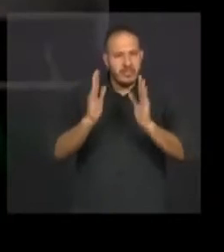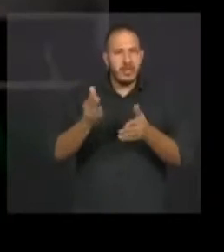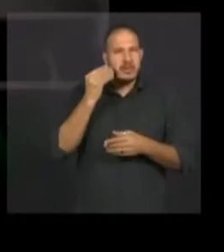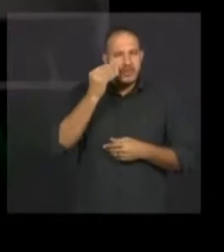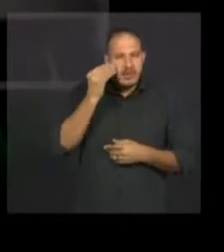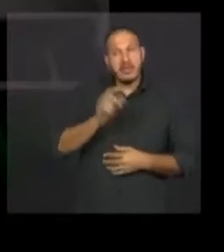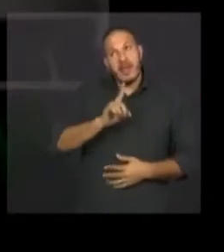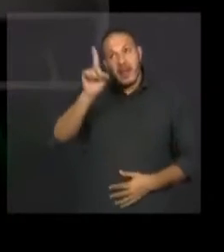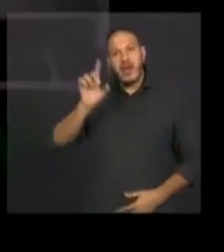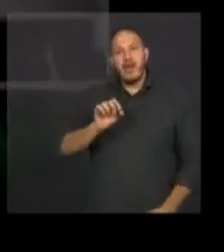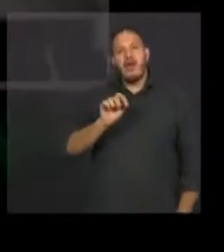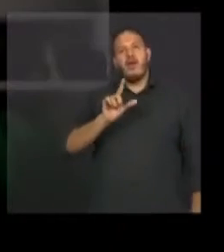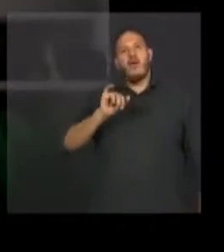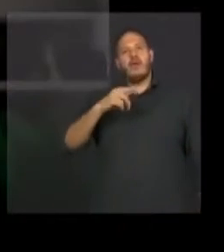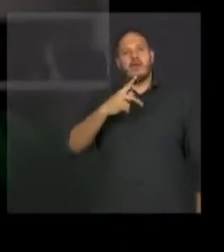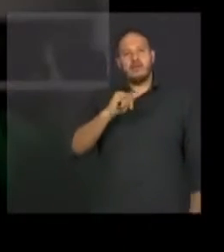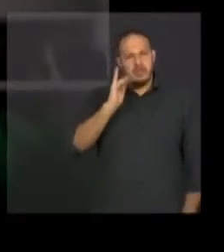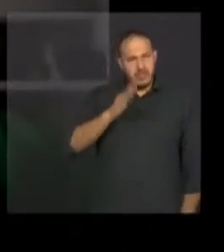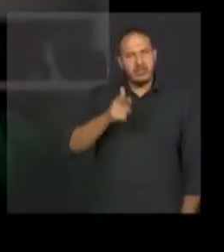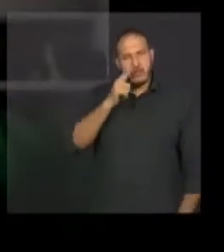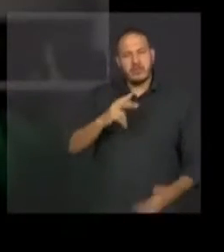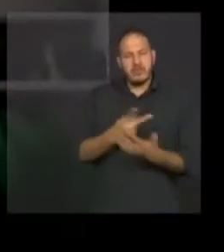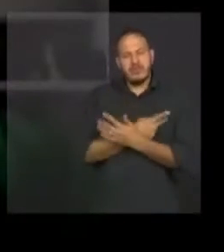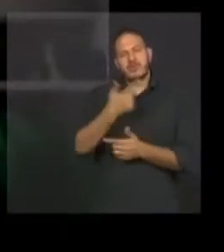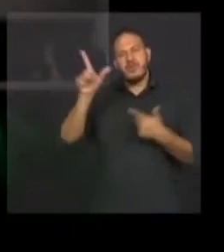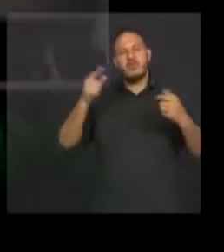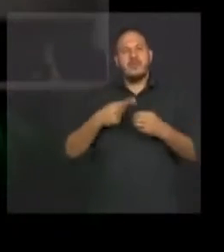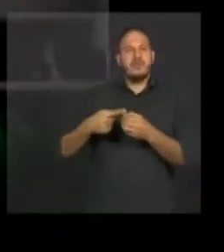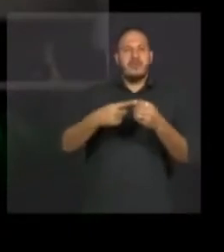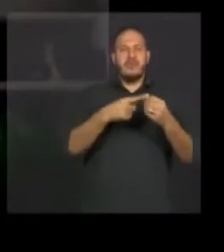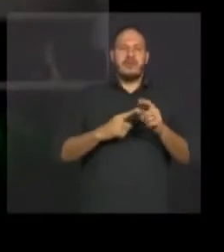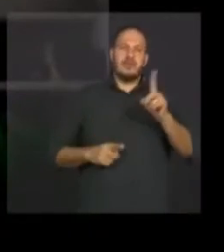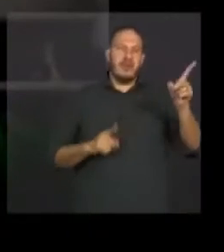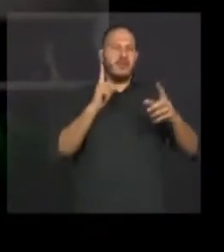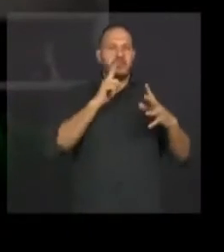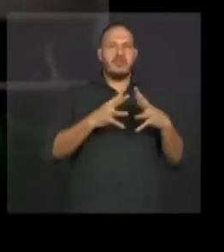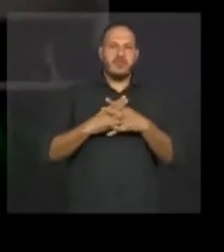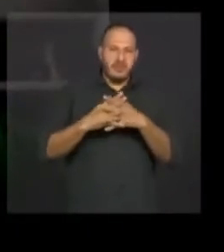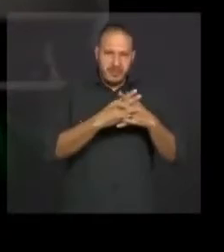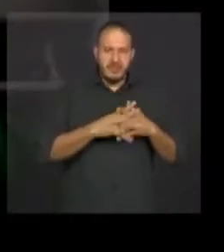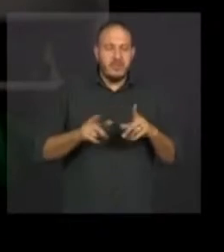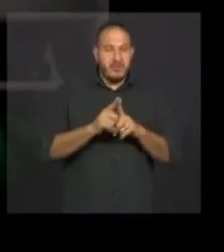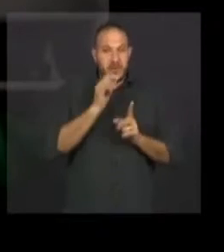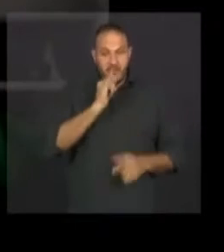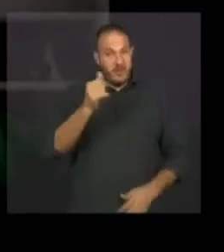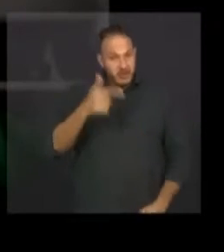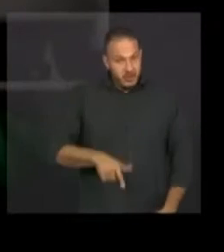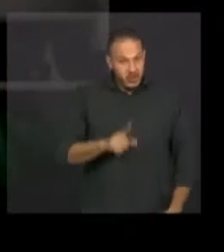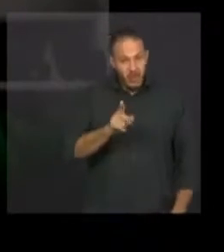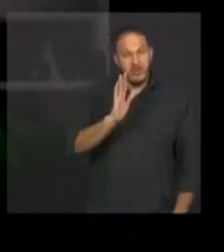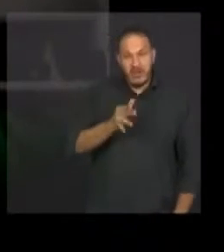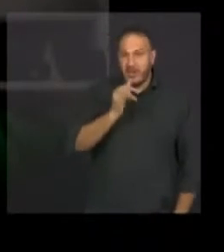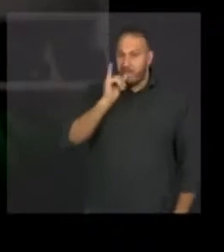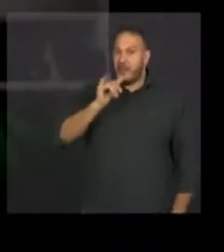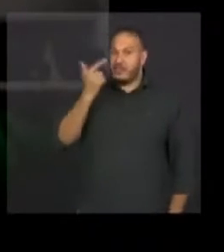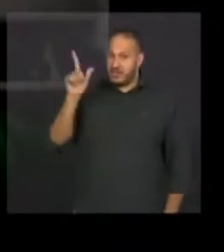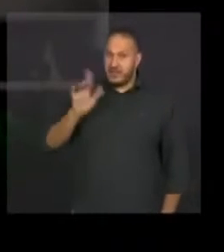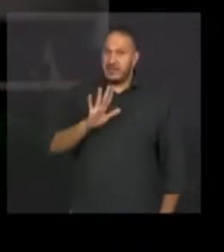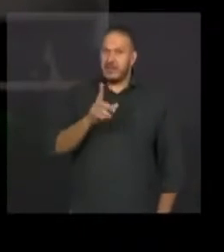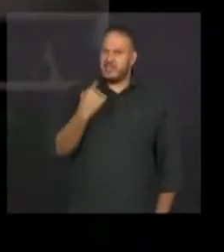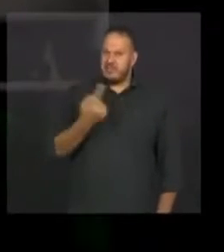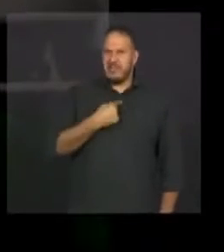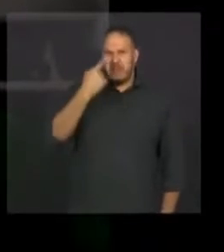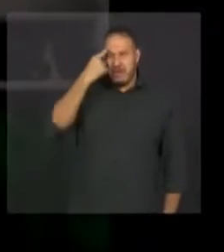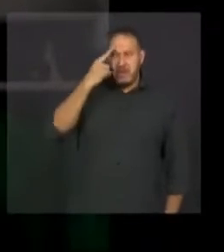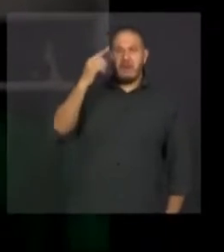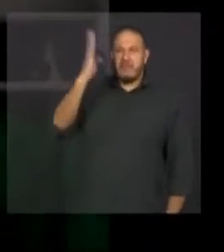cidade de Olímpia, que já vem sendo reproduzidas em outras cidades dos Estados Unidos também. E eu repito o que eu disse em outra ocasião. A gente pensa que Brasil e